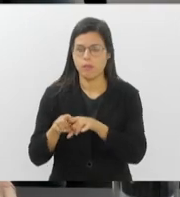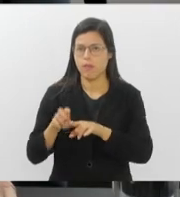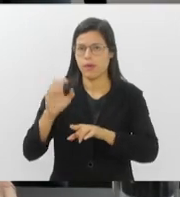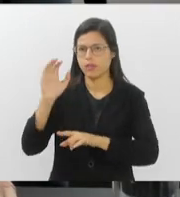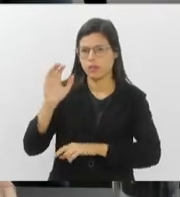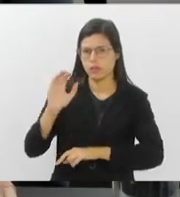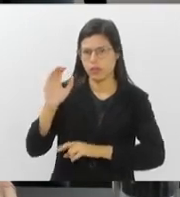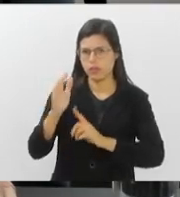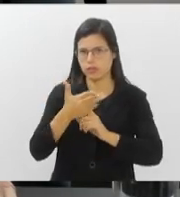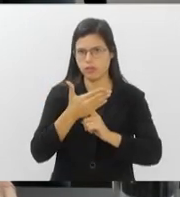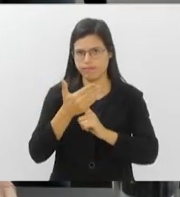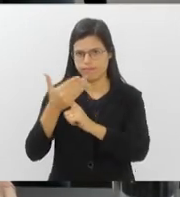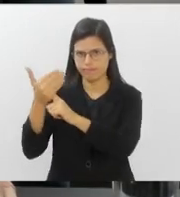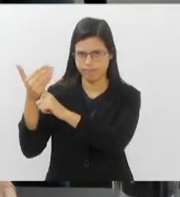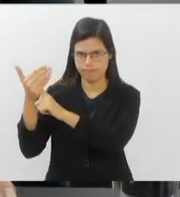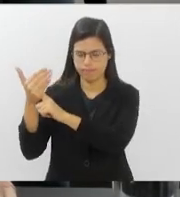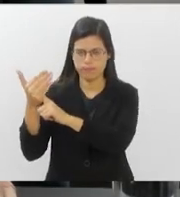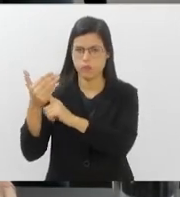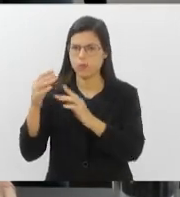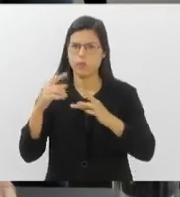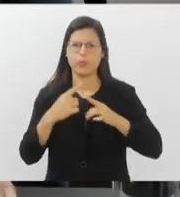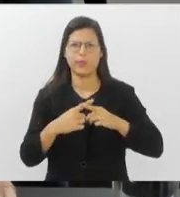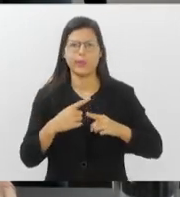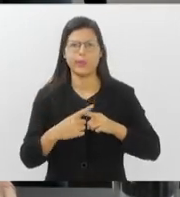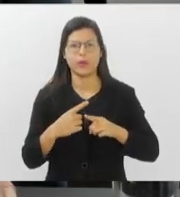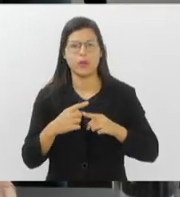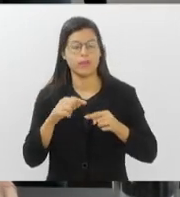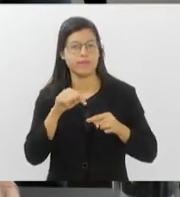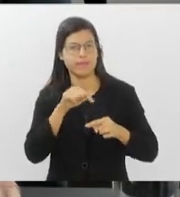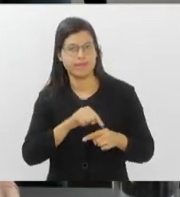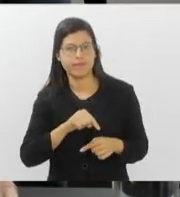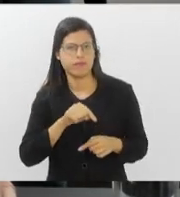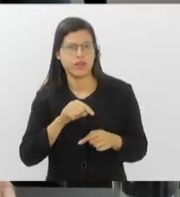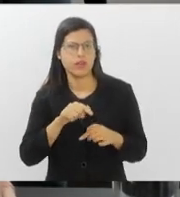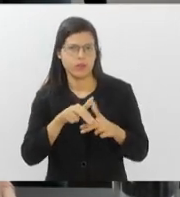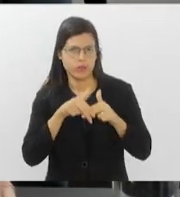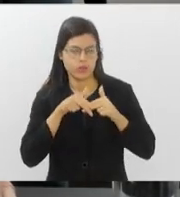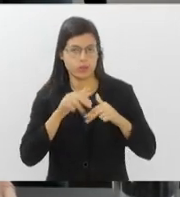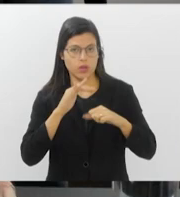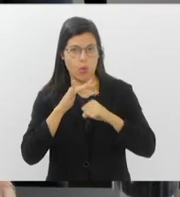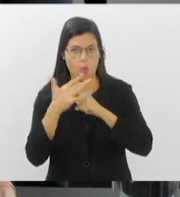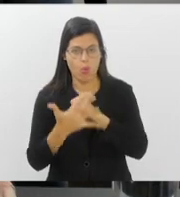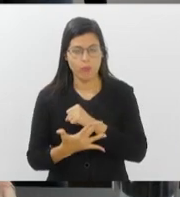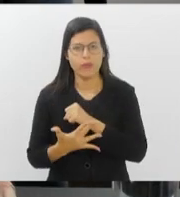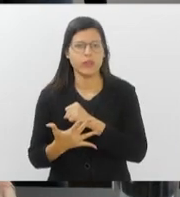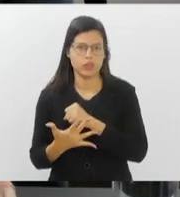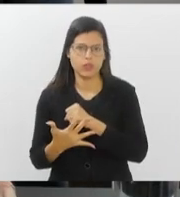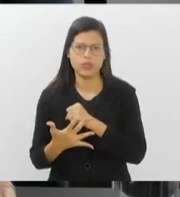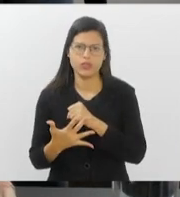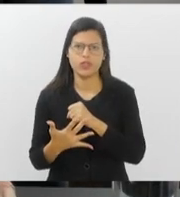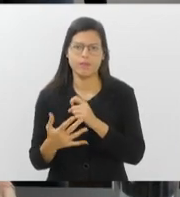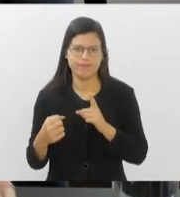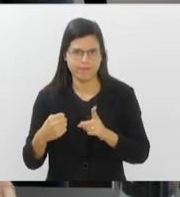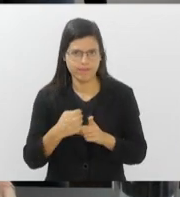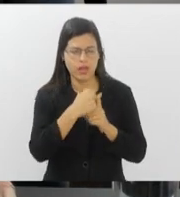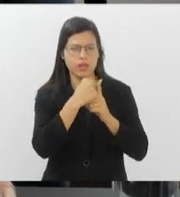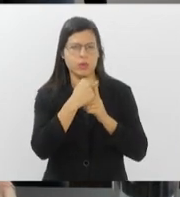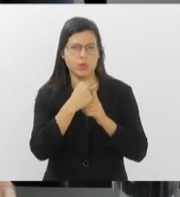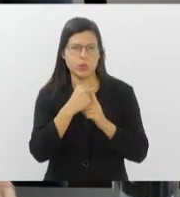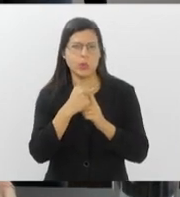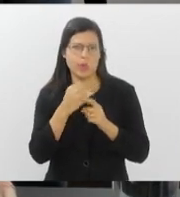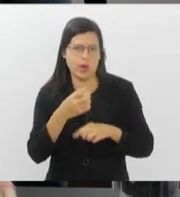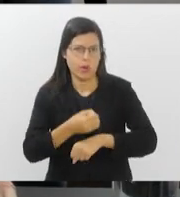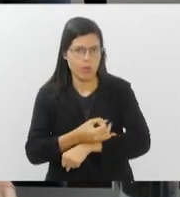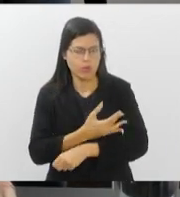tecnologia. Por quê? Porque a Covid abalou psicoemocionalmente tanto os